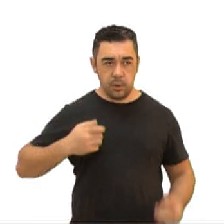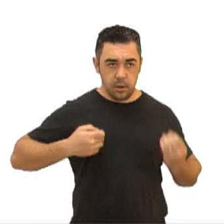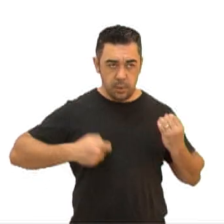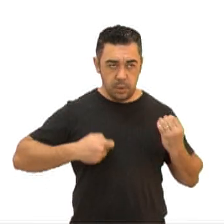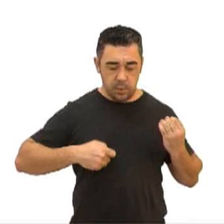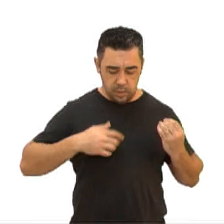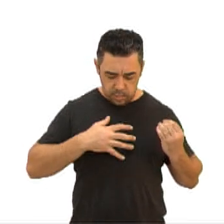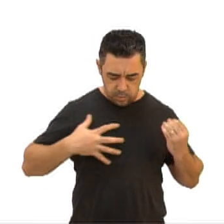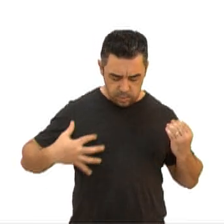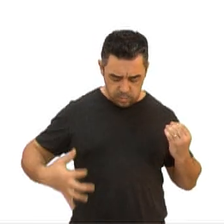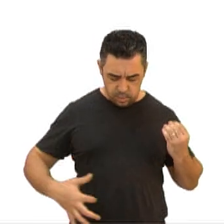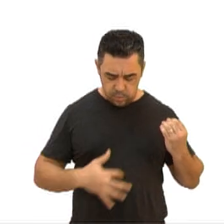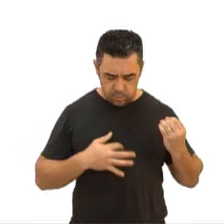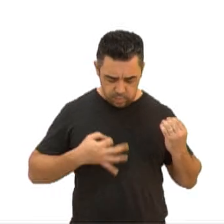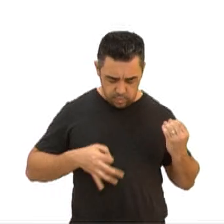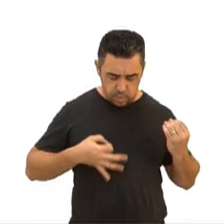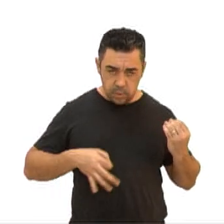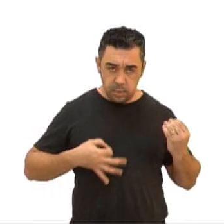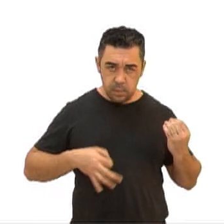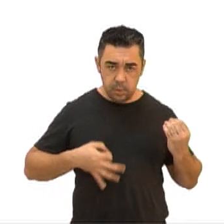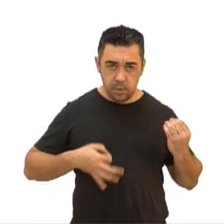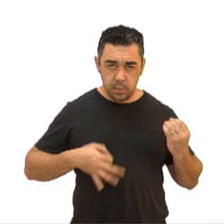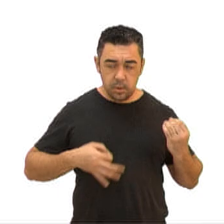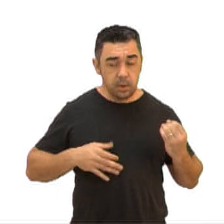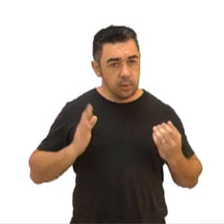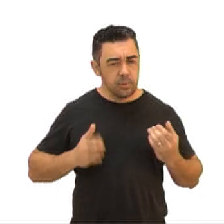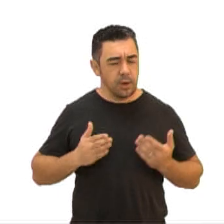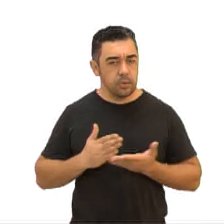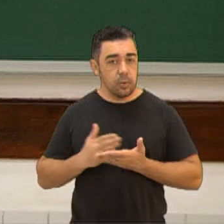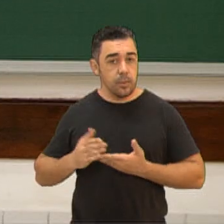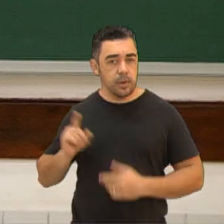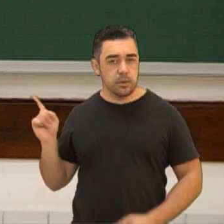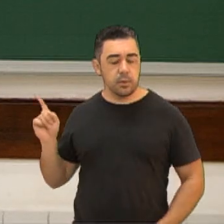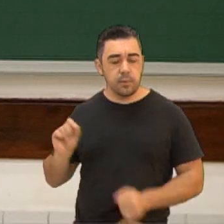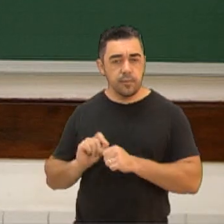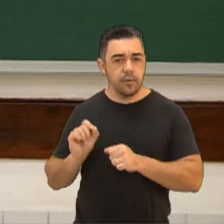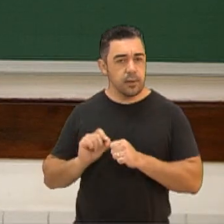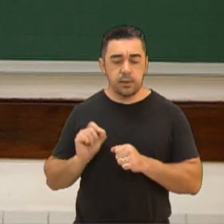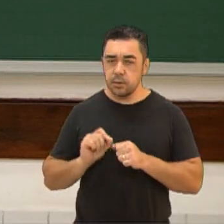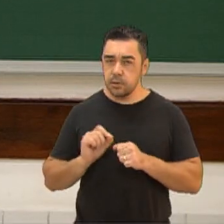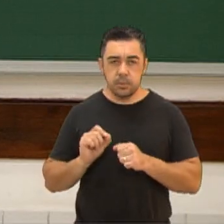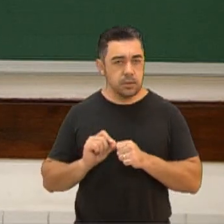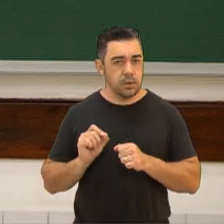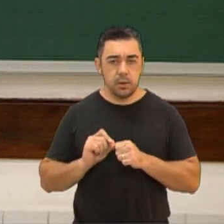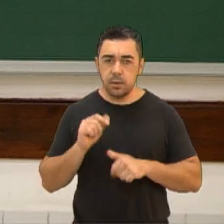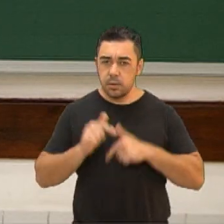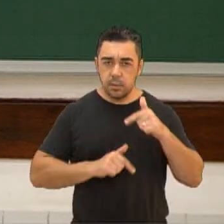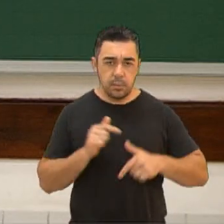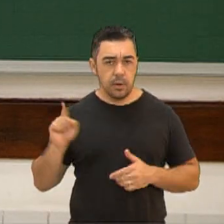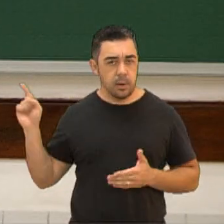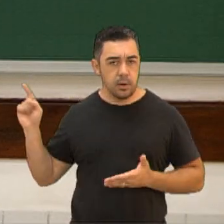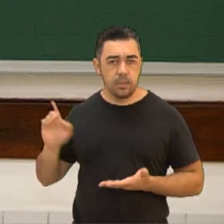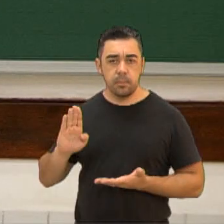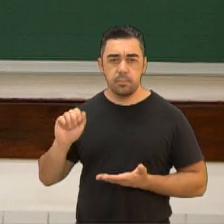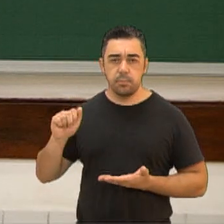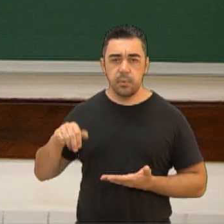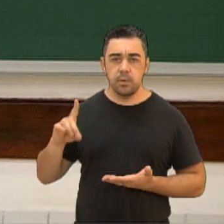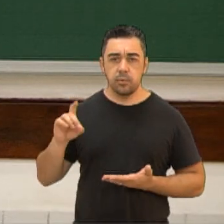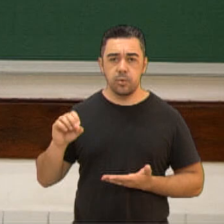pequenininho. Vai aparecer em muitos trabalhos. Desde o início do cubismo, o Picasso e o Braque vão fazer vários trabalhos com o bandolim.